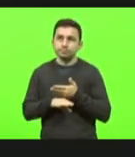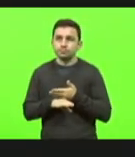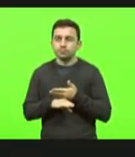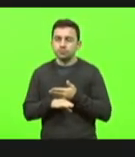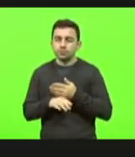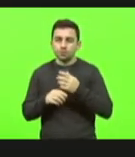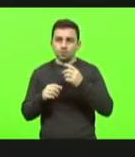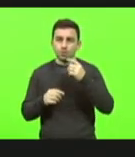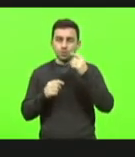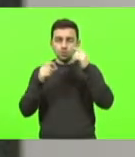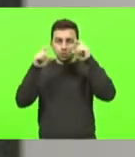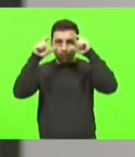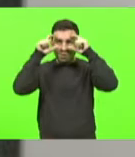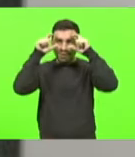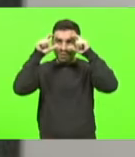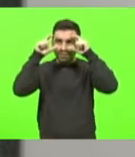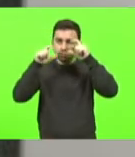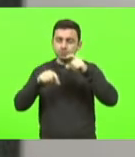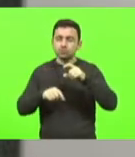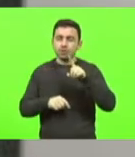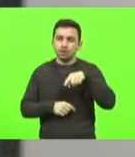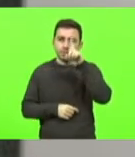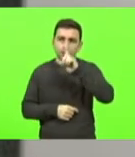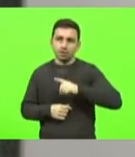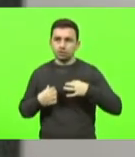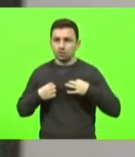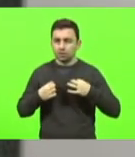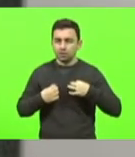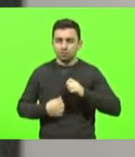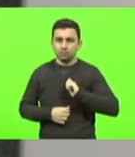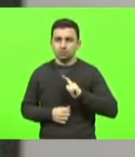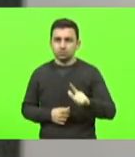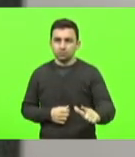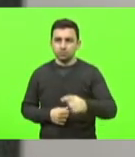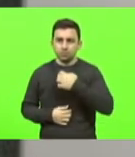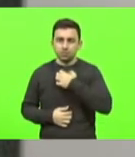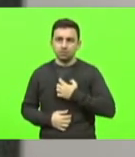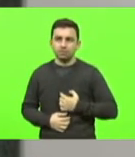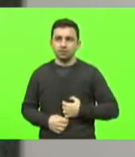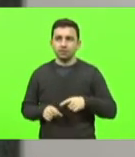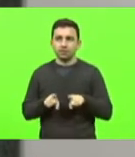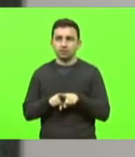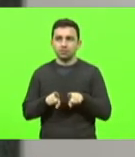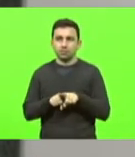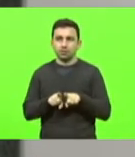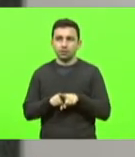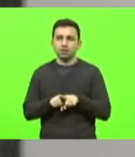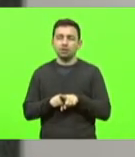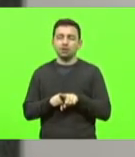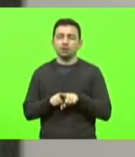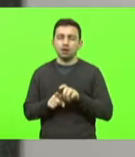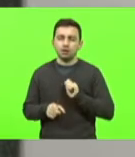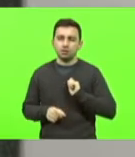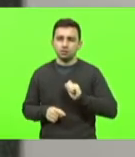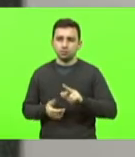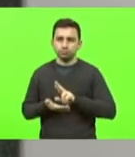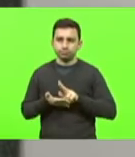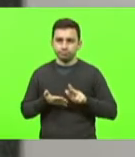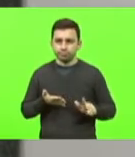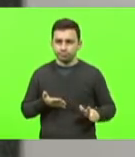amarelo, estou de terno azul marinho e uma gravata azul com vários tons.